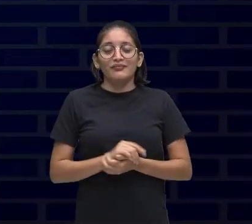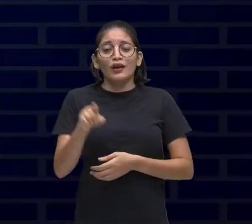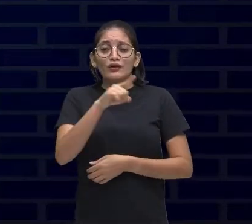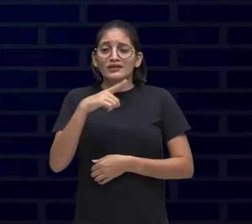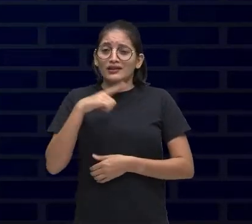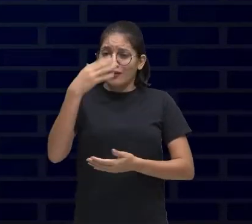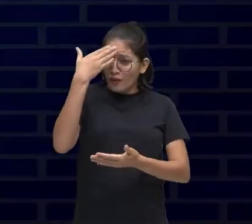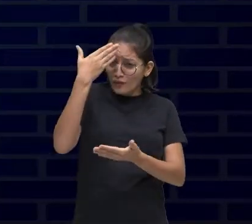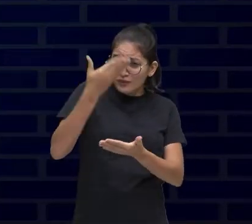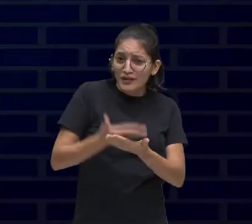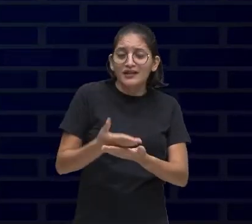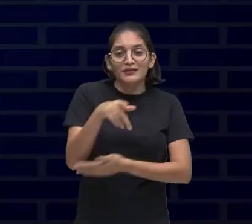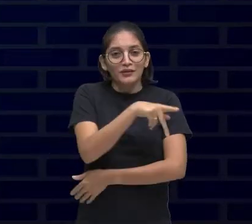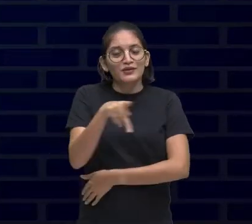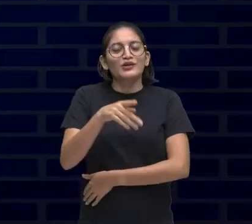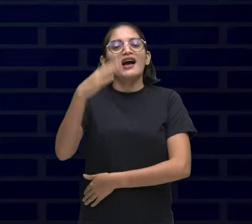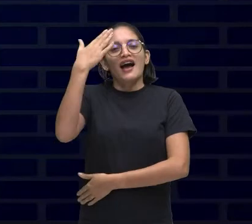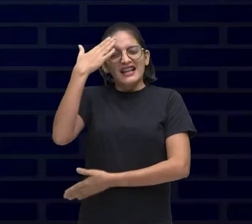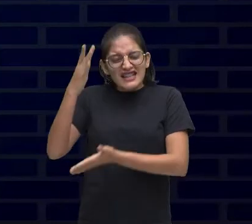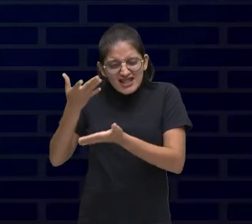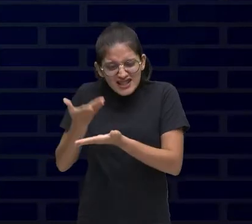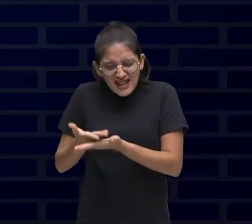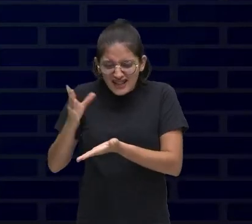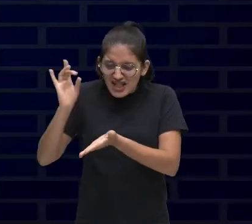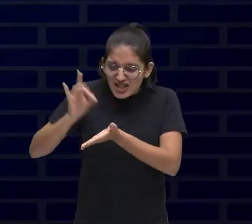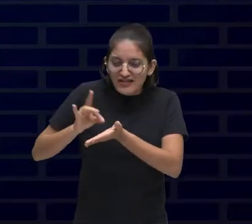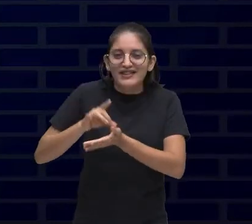confiança nos professores, acreditar no que eles